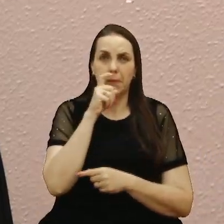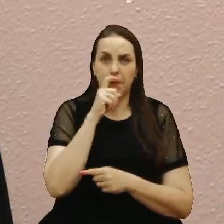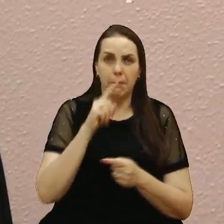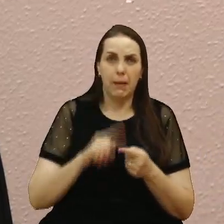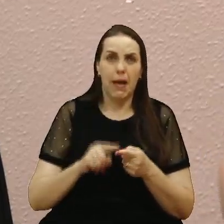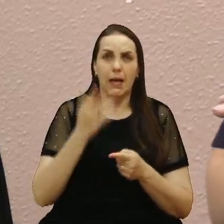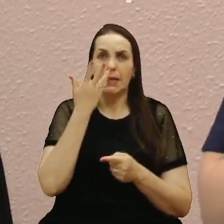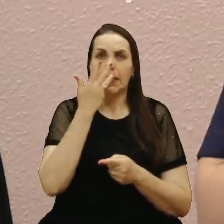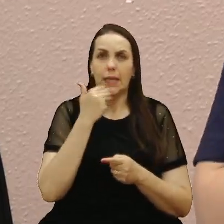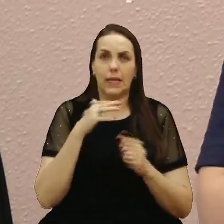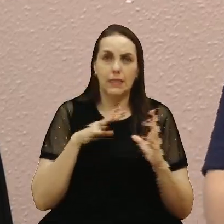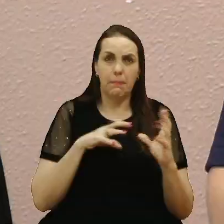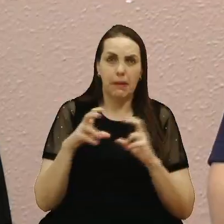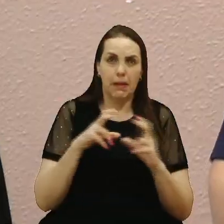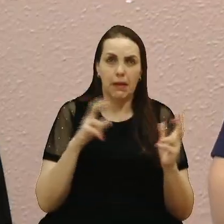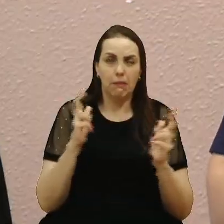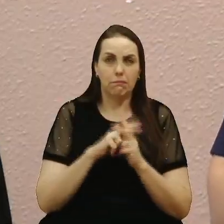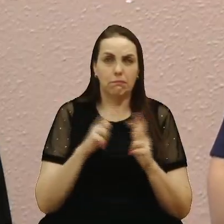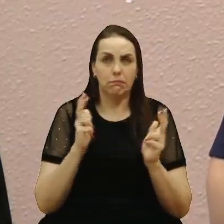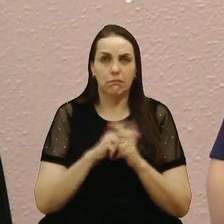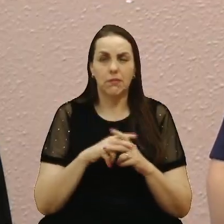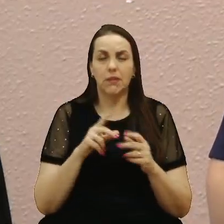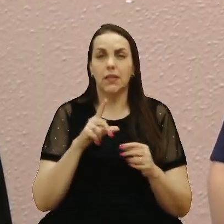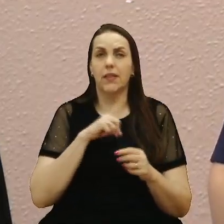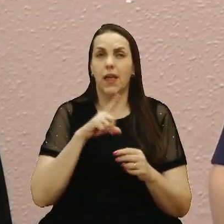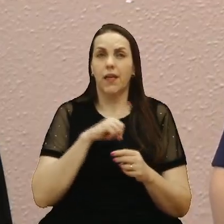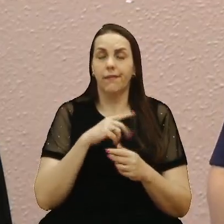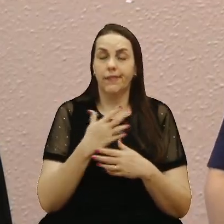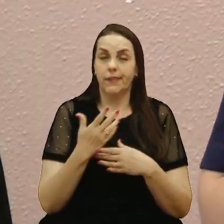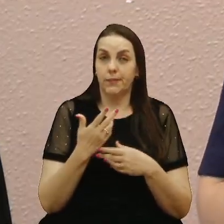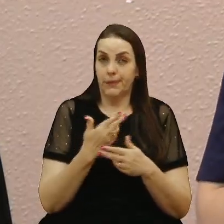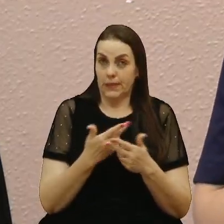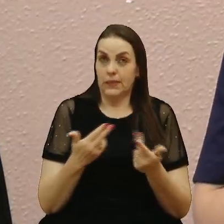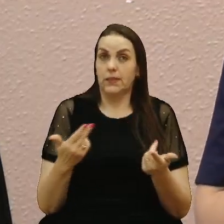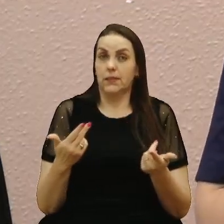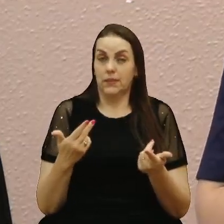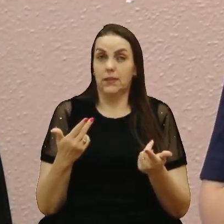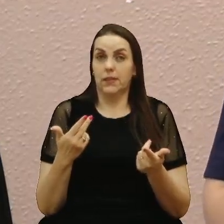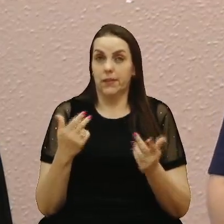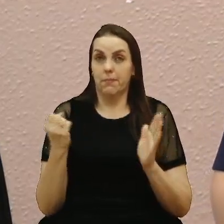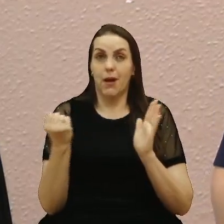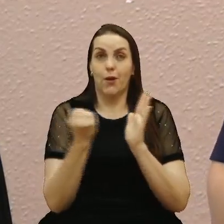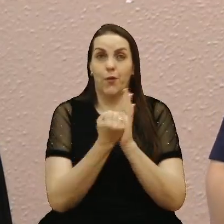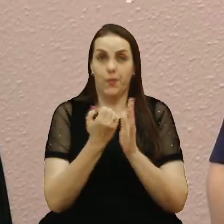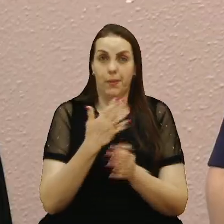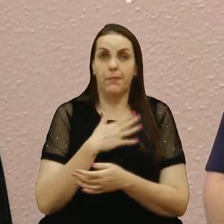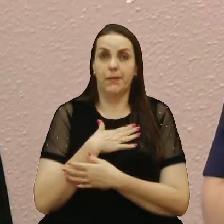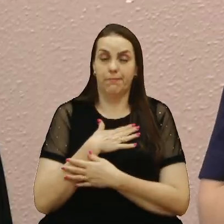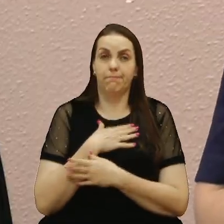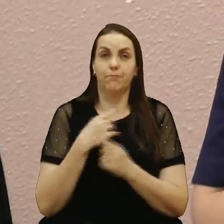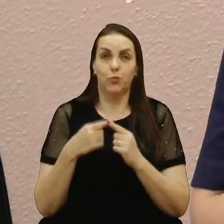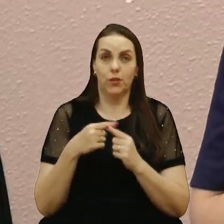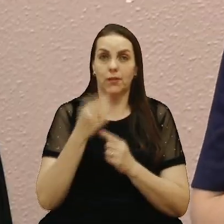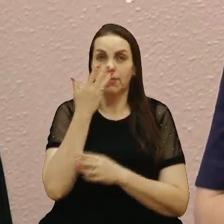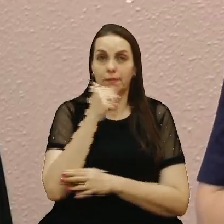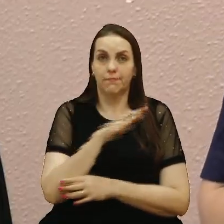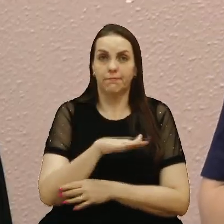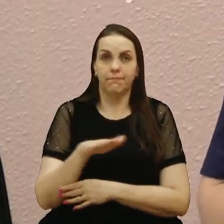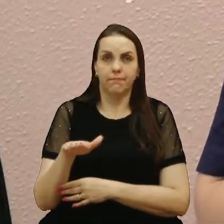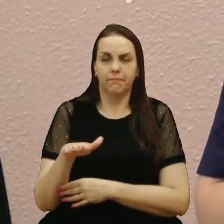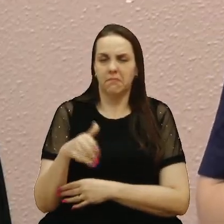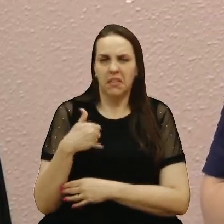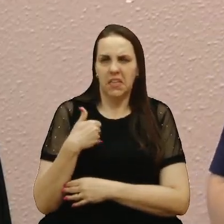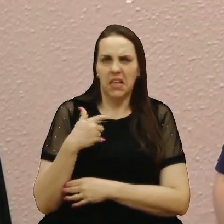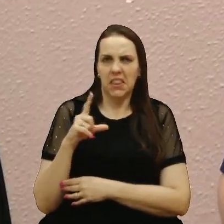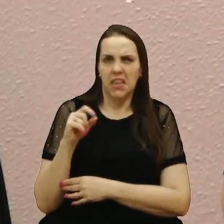criançada brigando. Teve um episódio assim, muito emblemático para mim, que foi uma criança, né, não tinha nem 10